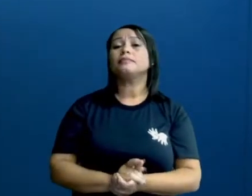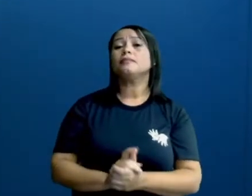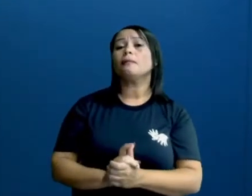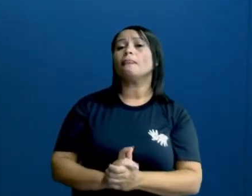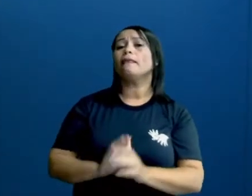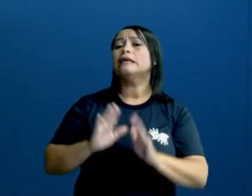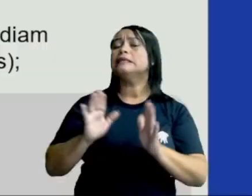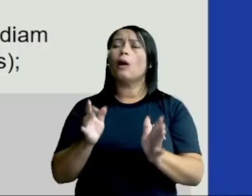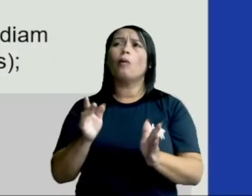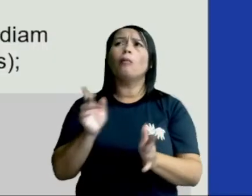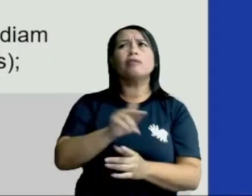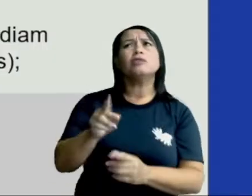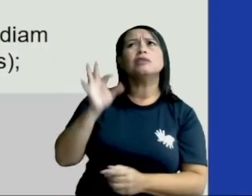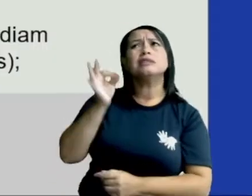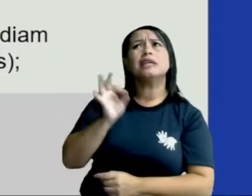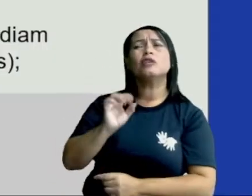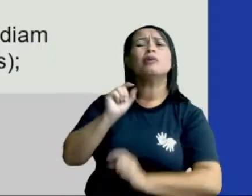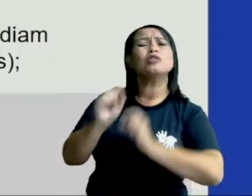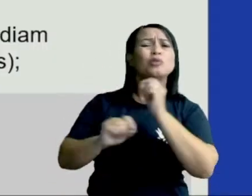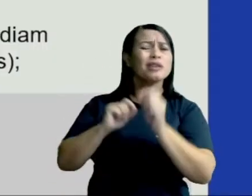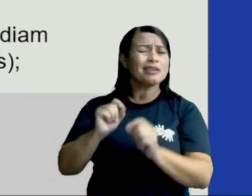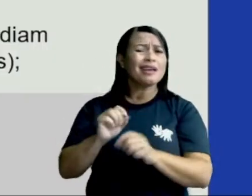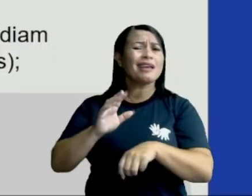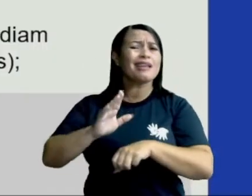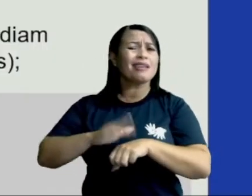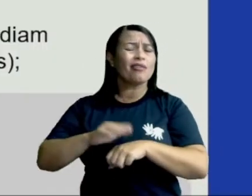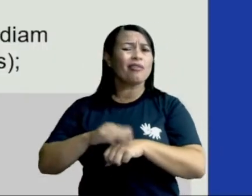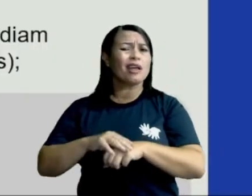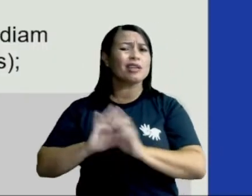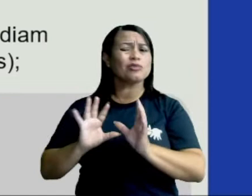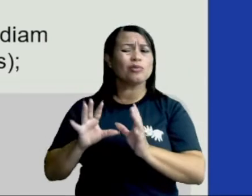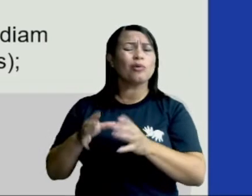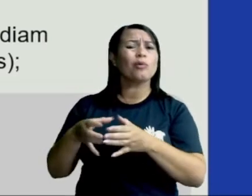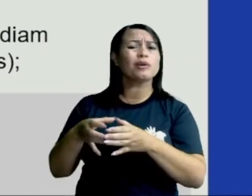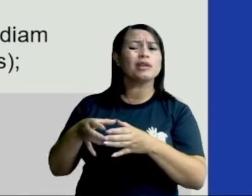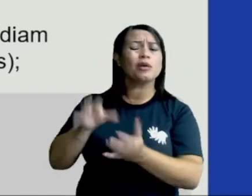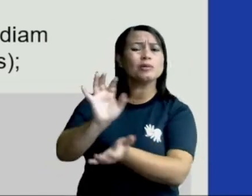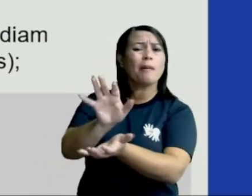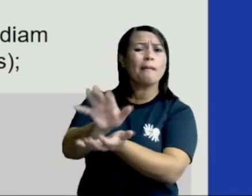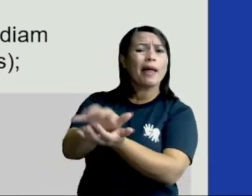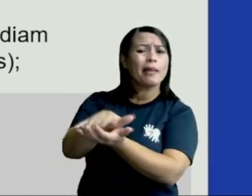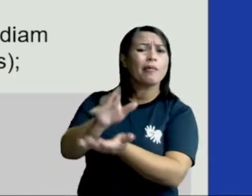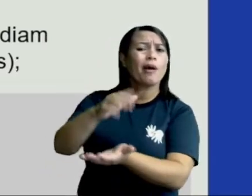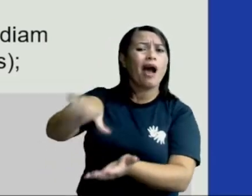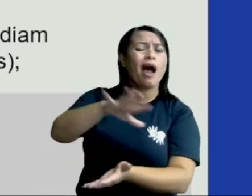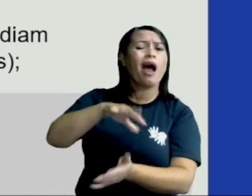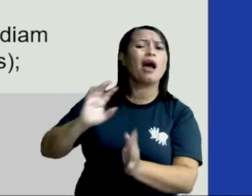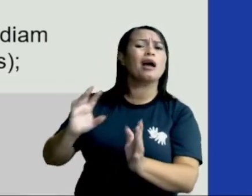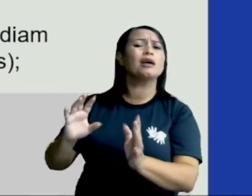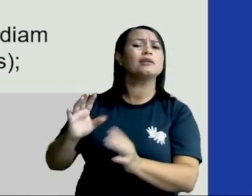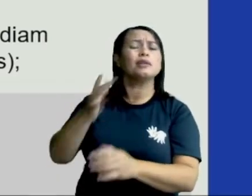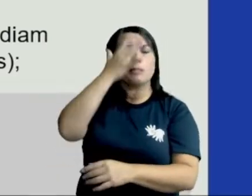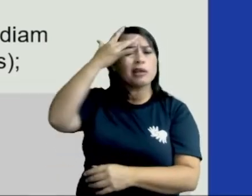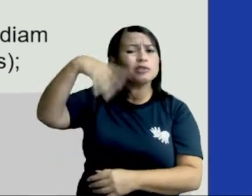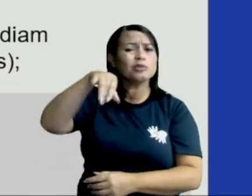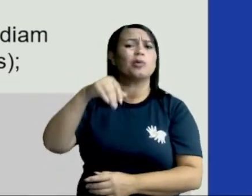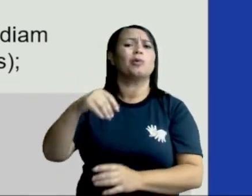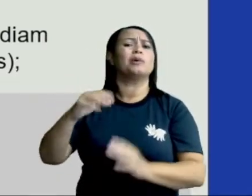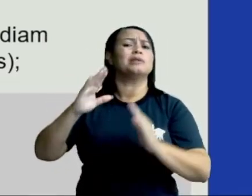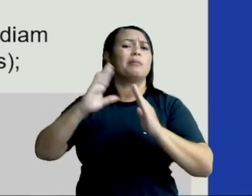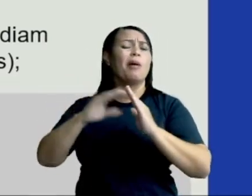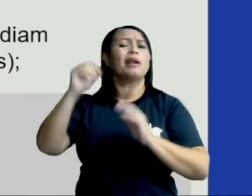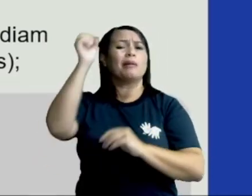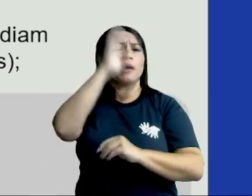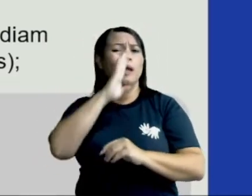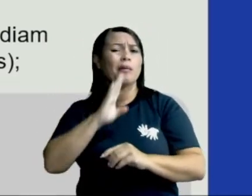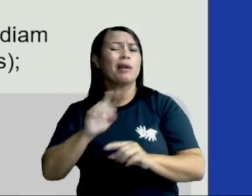E, certo, professor, mas o que é que fez com que os pernambucanos, né, os lusos brasileiros,